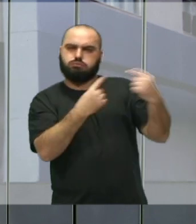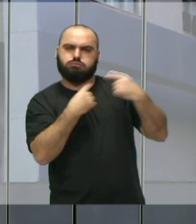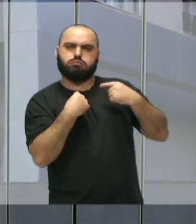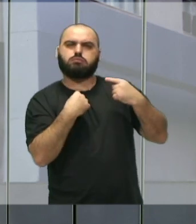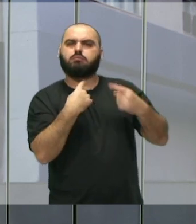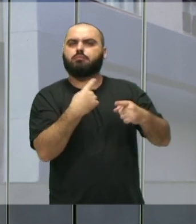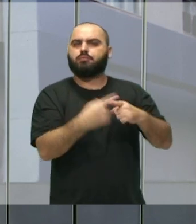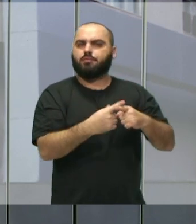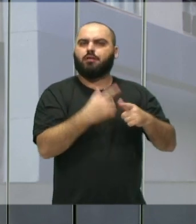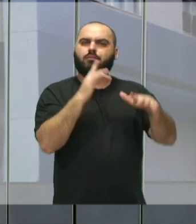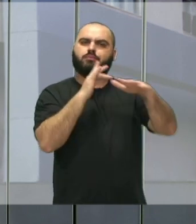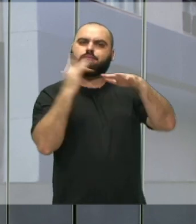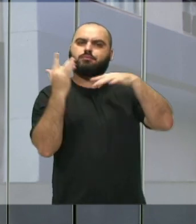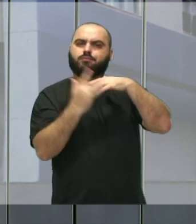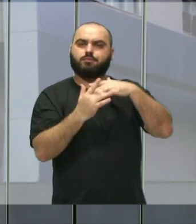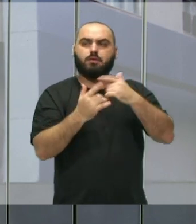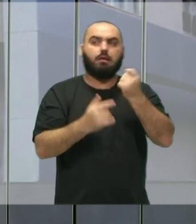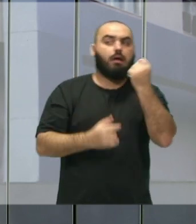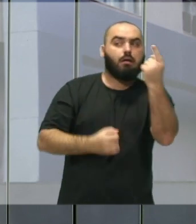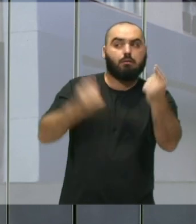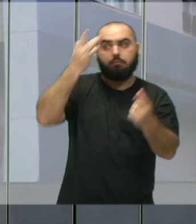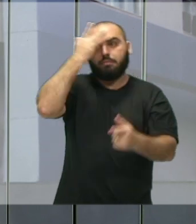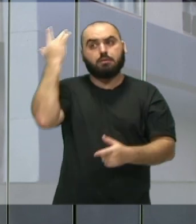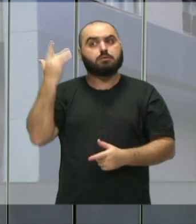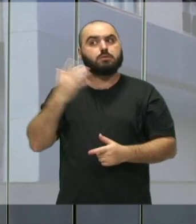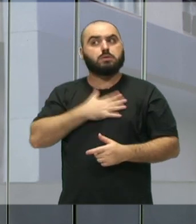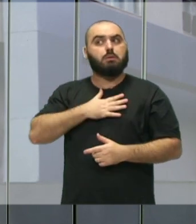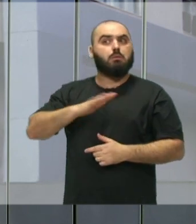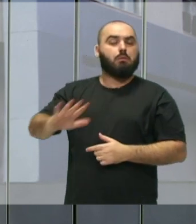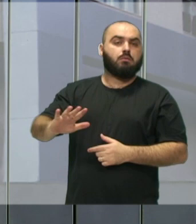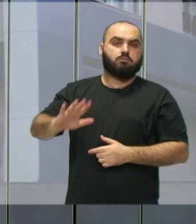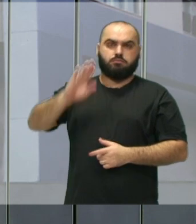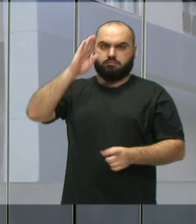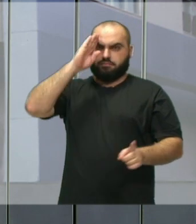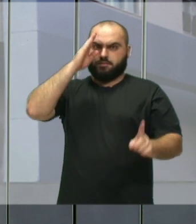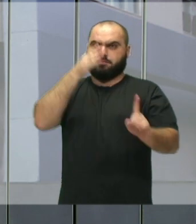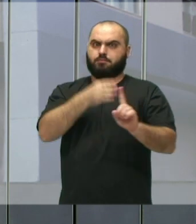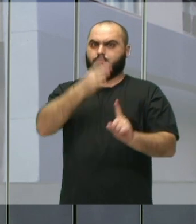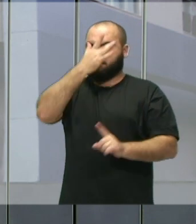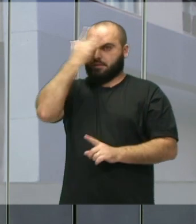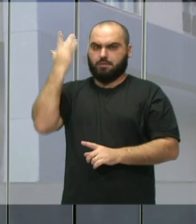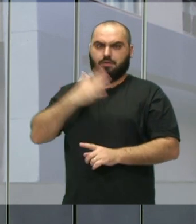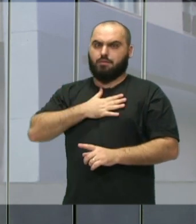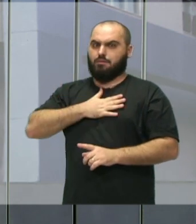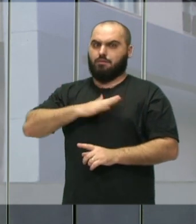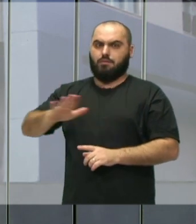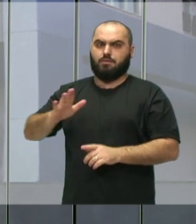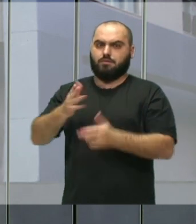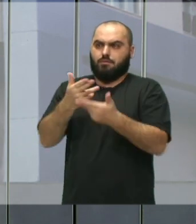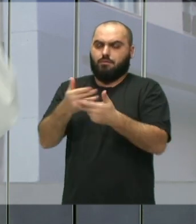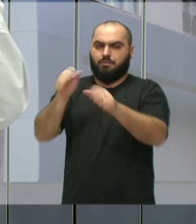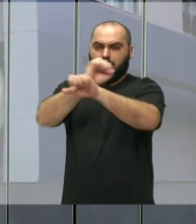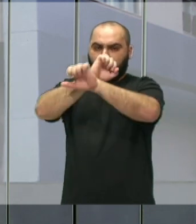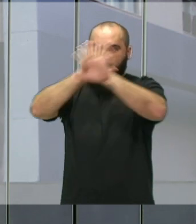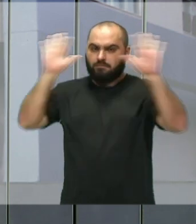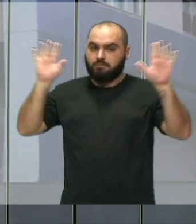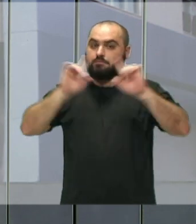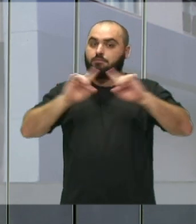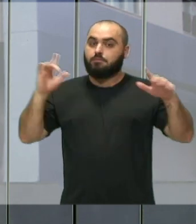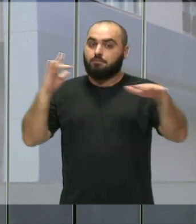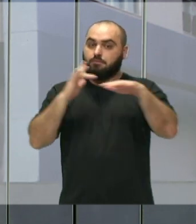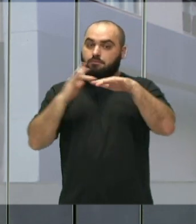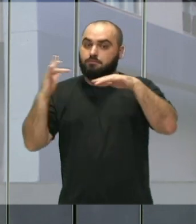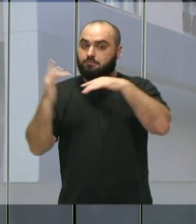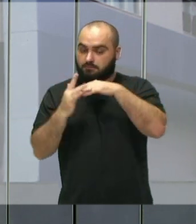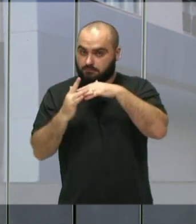sociais, porque isso incomoda algumas pessoas, tá, Maurício? Principalmente quem não gosta das coisas às claras, mas a rede